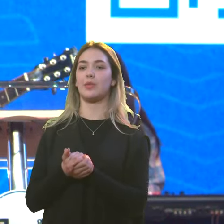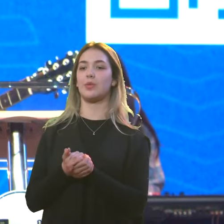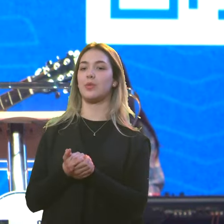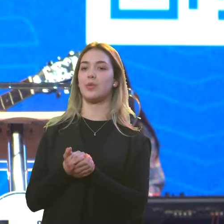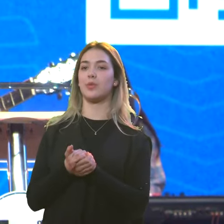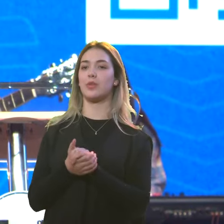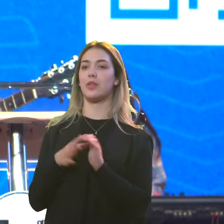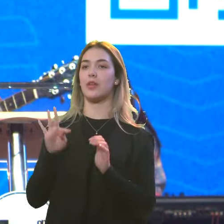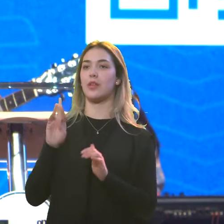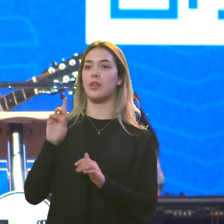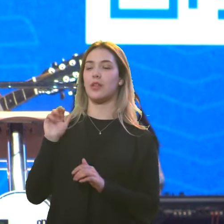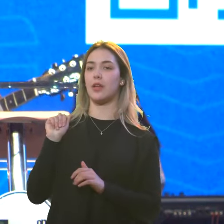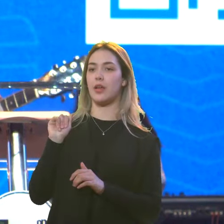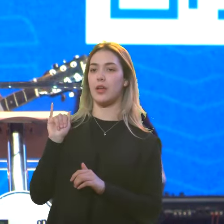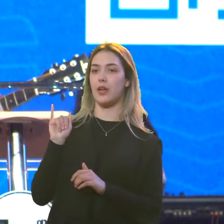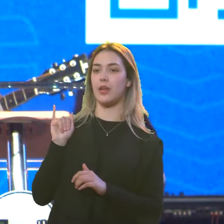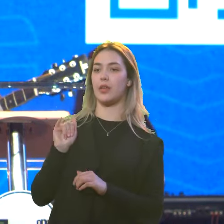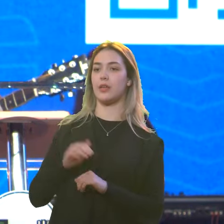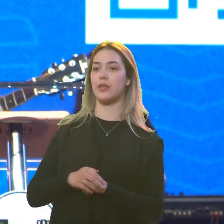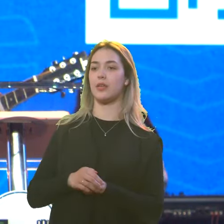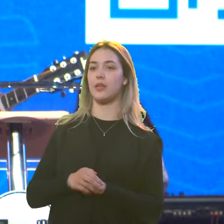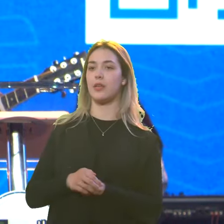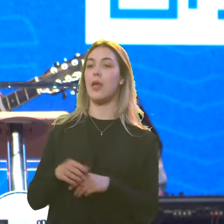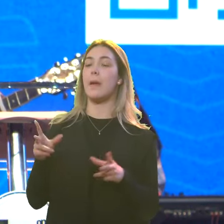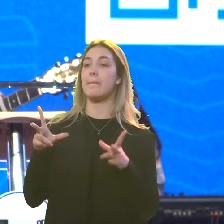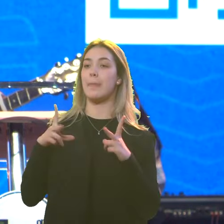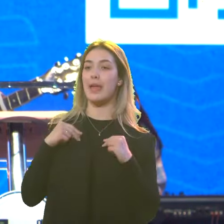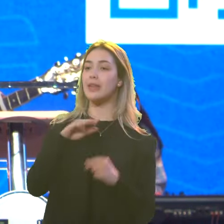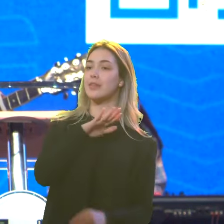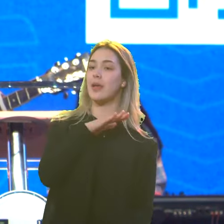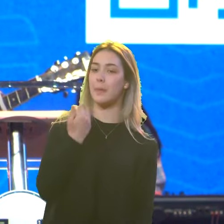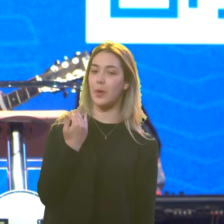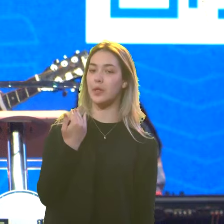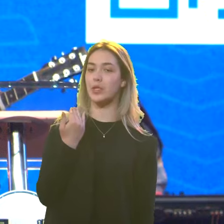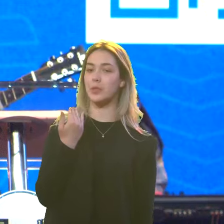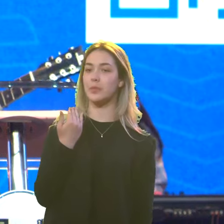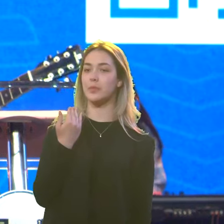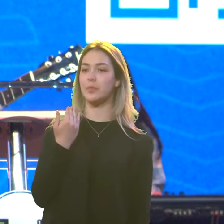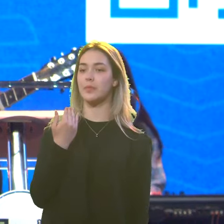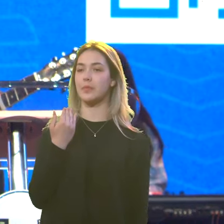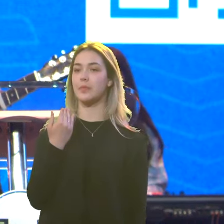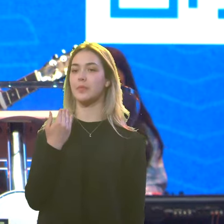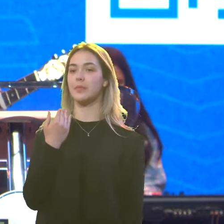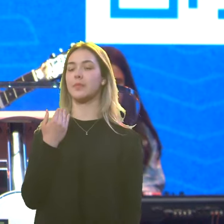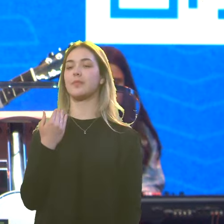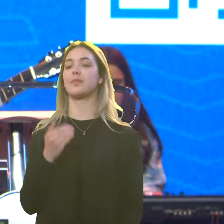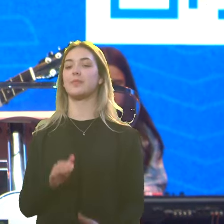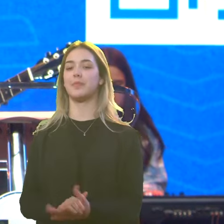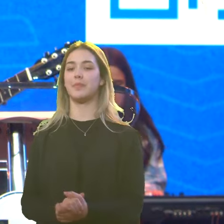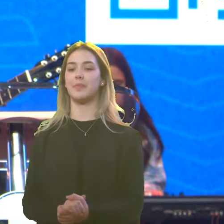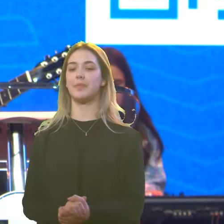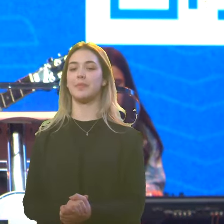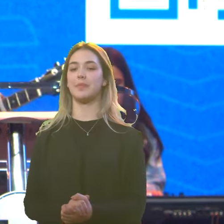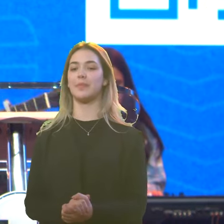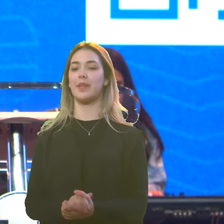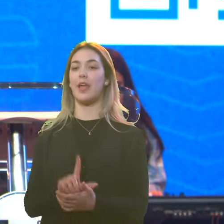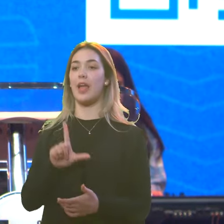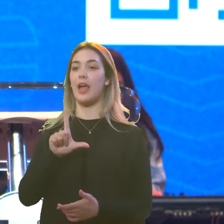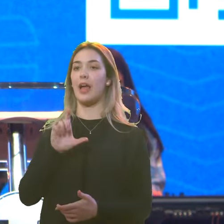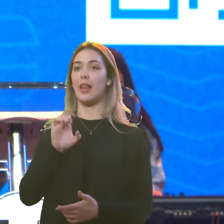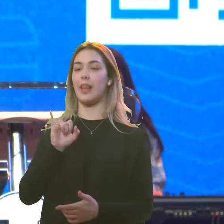isso, e merecia mesmo, porque era a lei da época. E na lei espiritual também, quem peca merece morrer, mas Jesus olhou